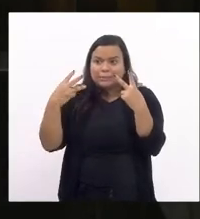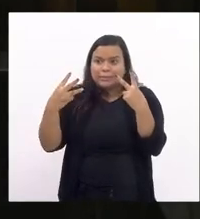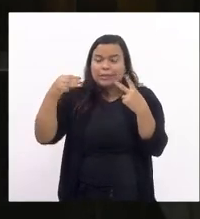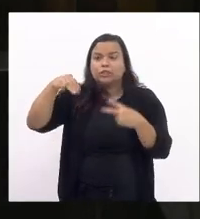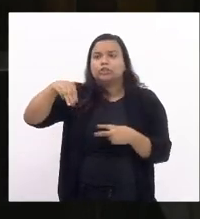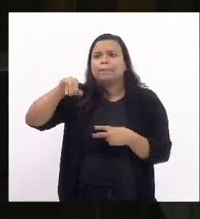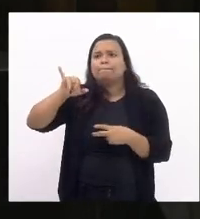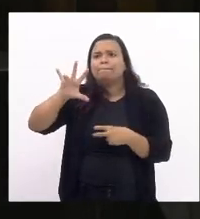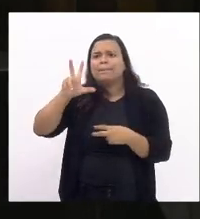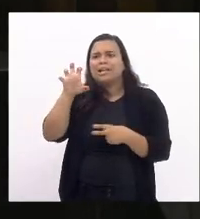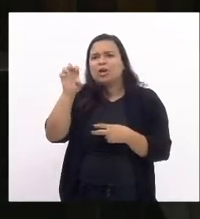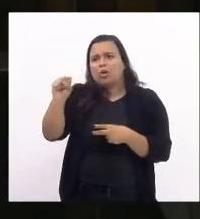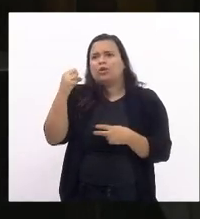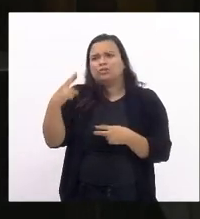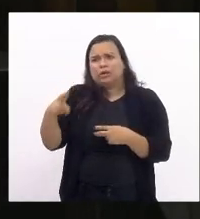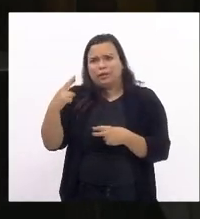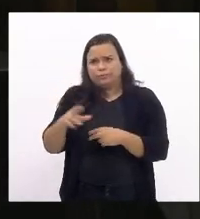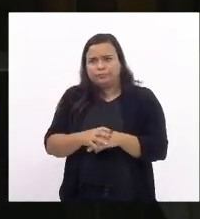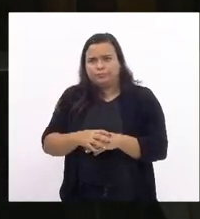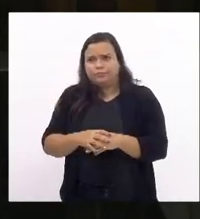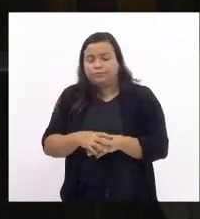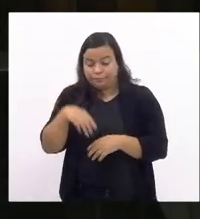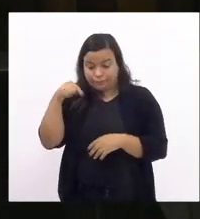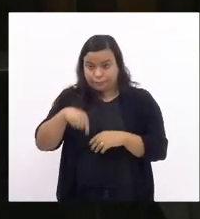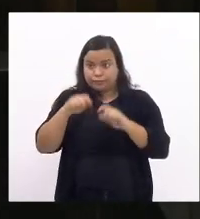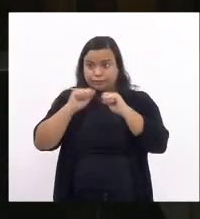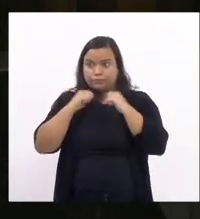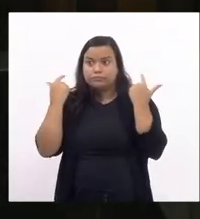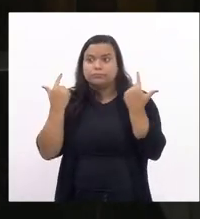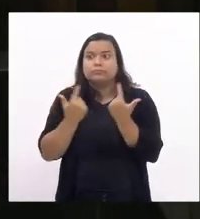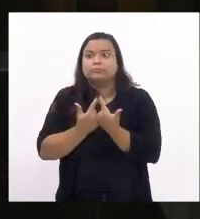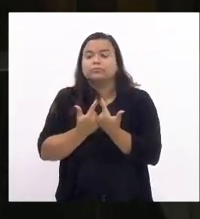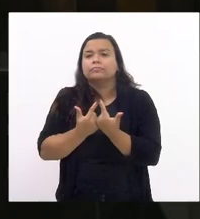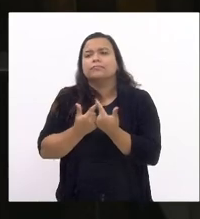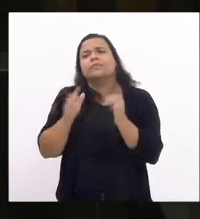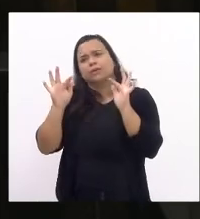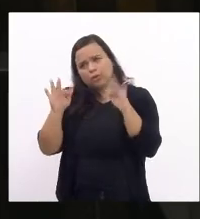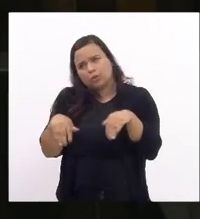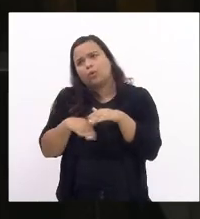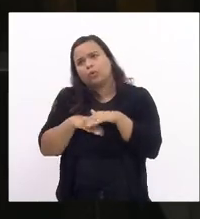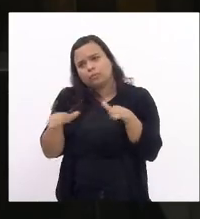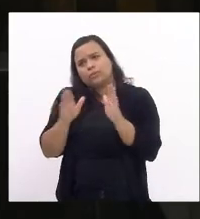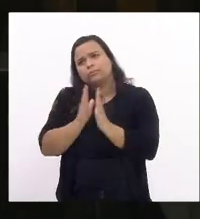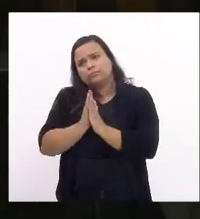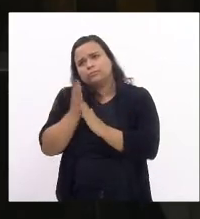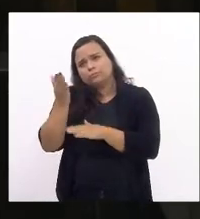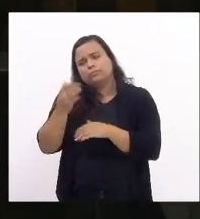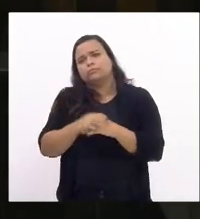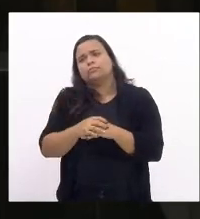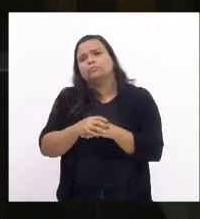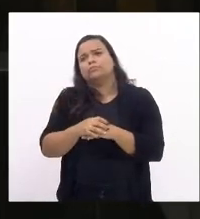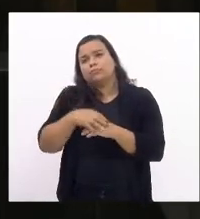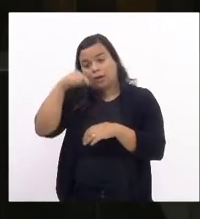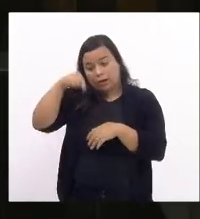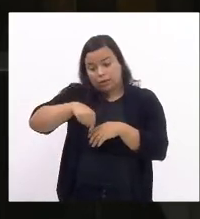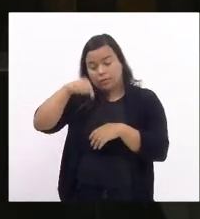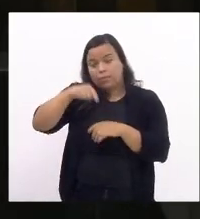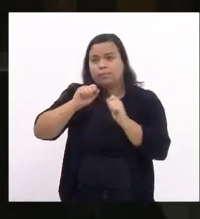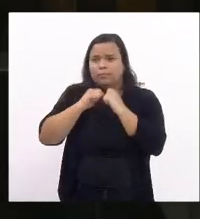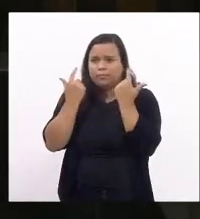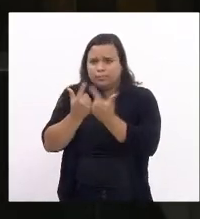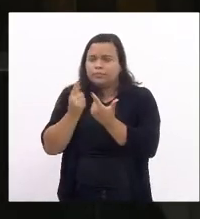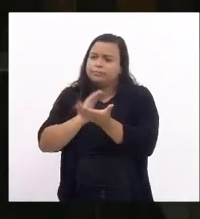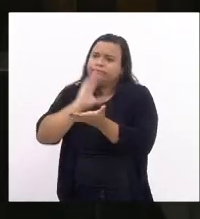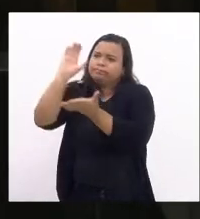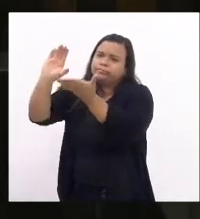Só para as pessoas terem uma dimensão, a Assembleia Legislativa, para concluir, por tinha favor, liberado 30 milhões.